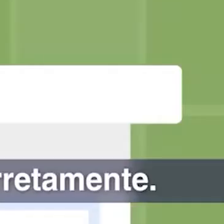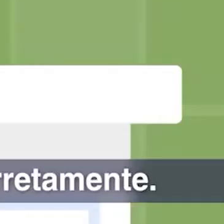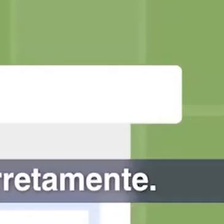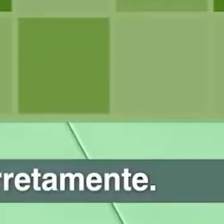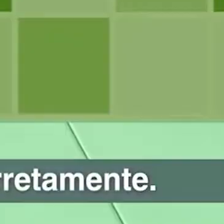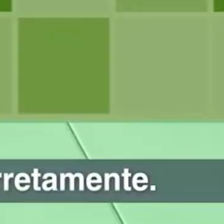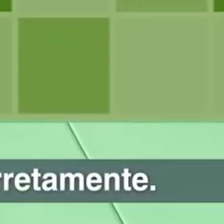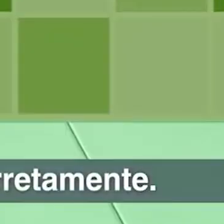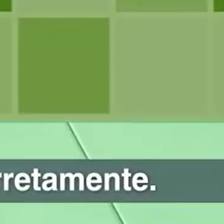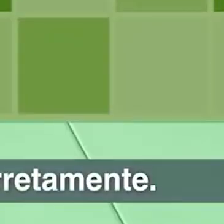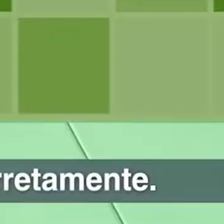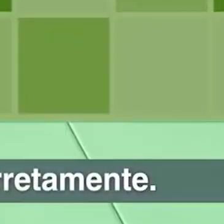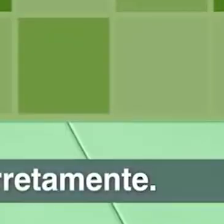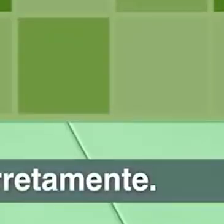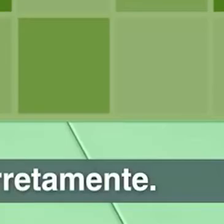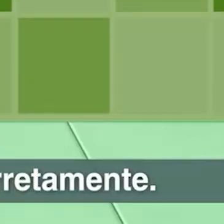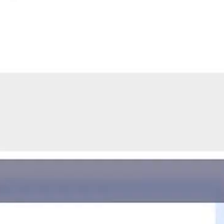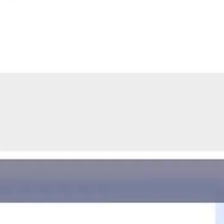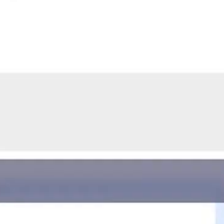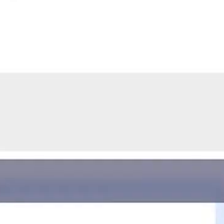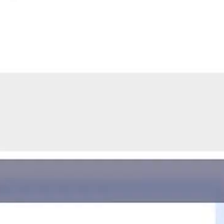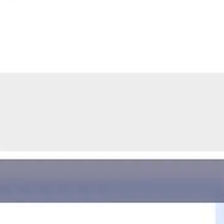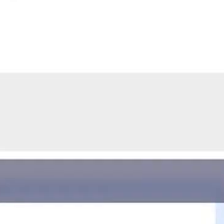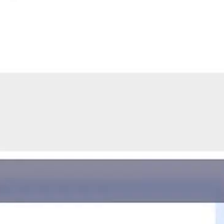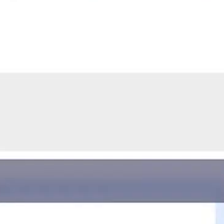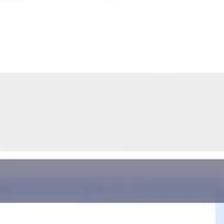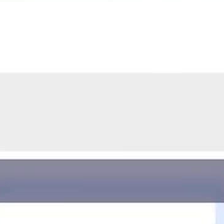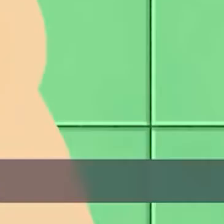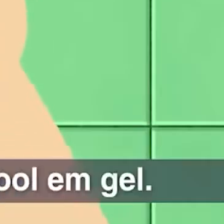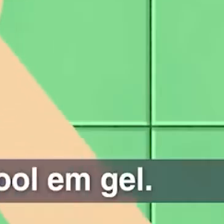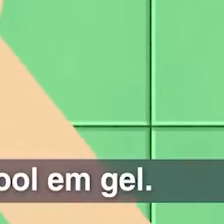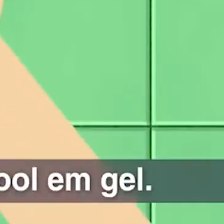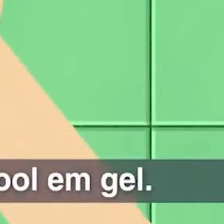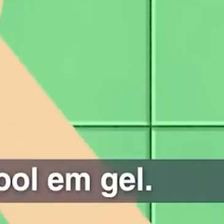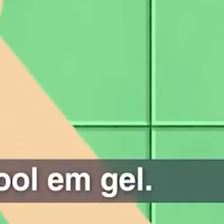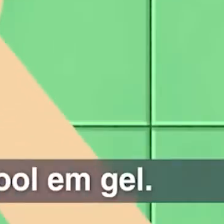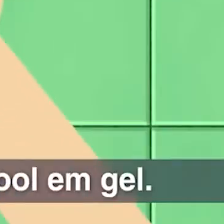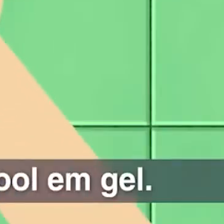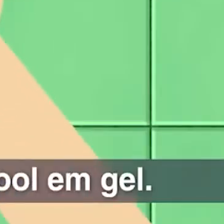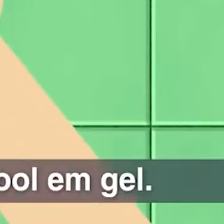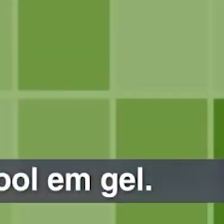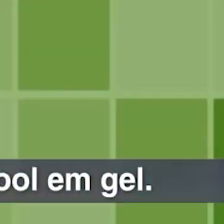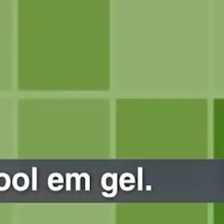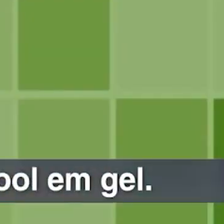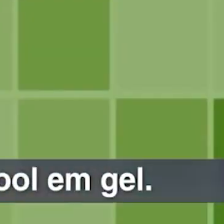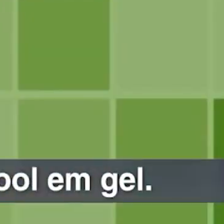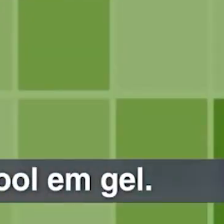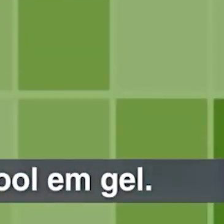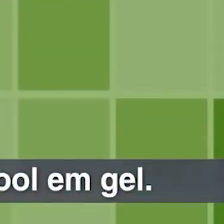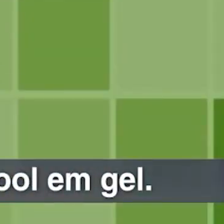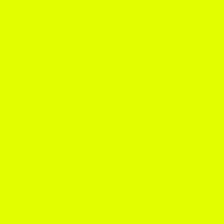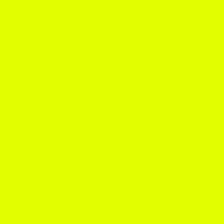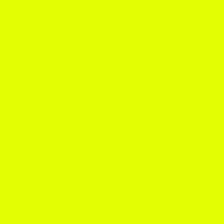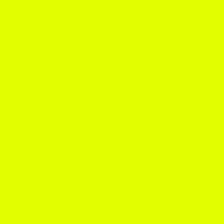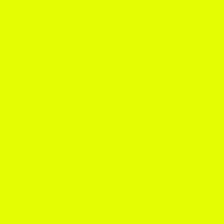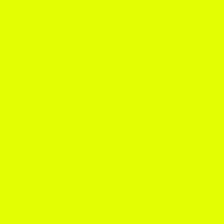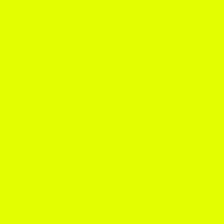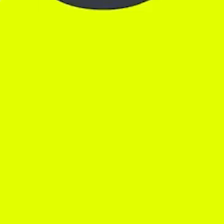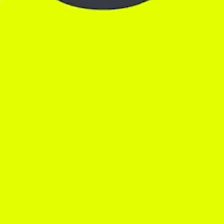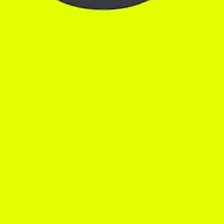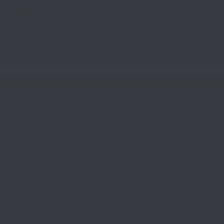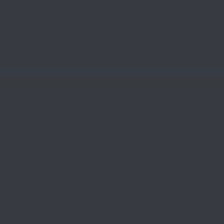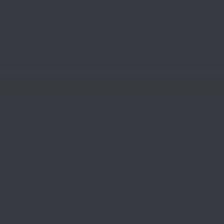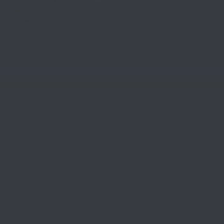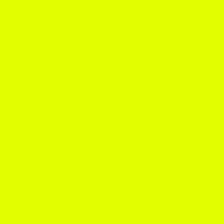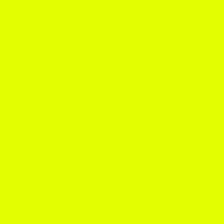com lenço e descarte-o corretamente. Se não tiver água e sabão por perto, você também pode higienizar as mãos com álcool em gel. Saiba mais